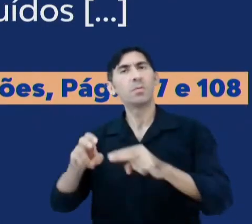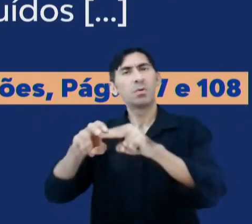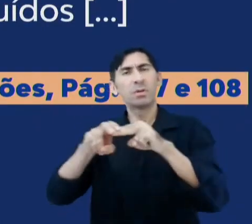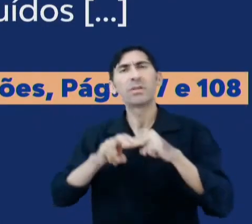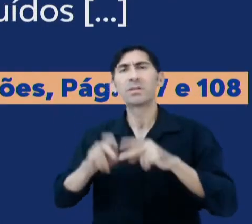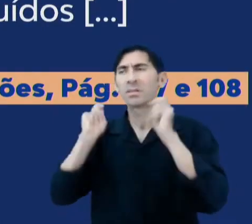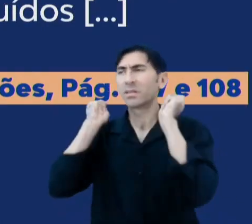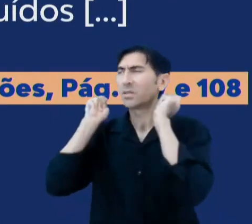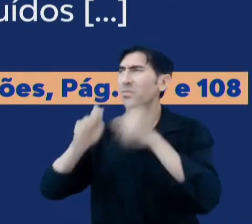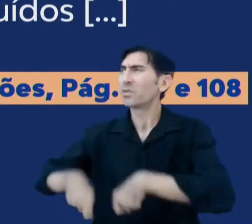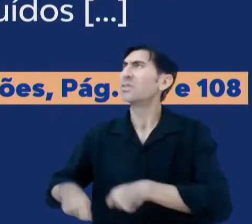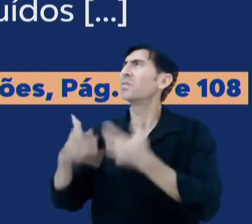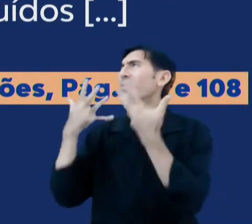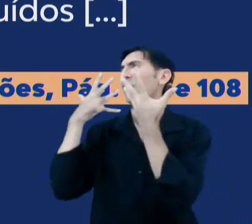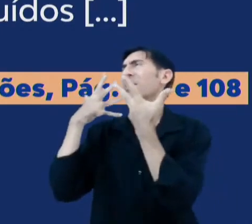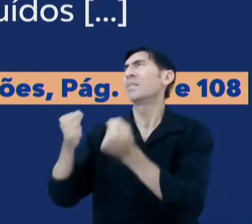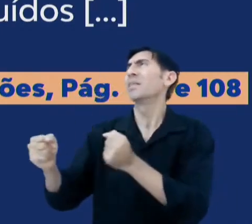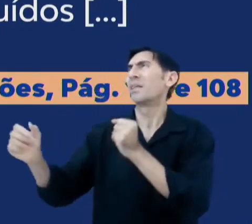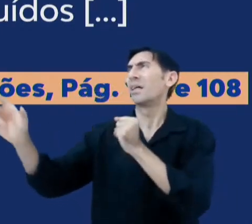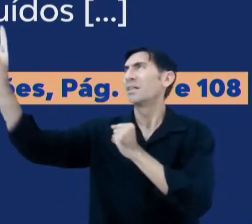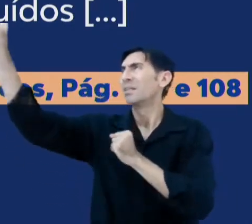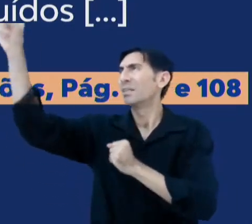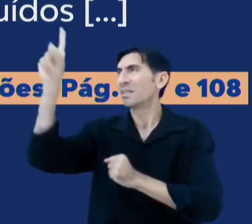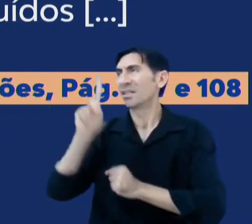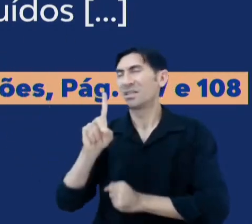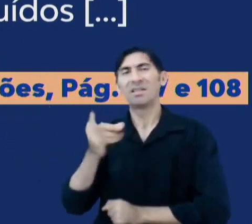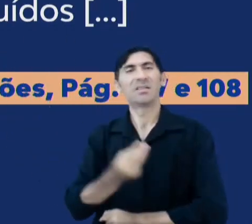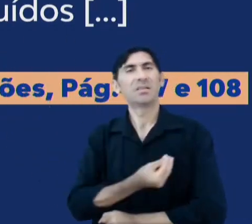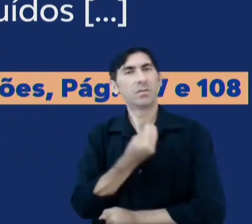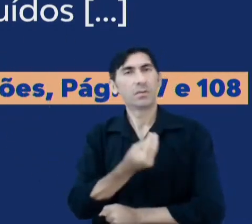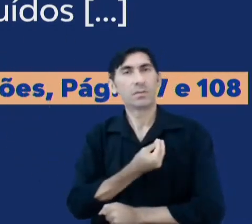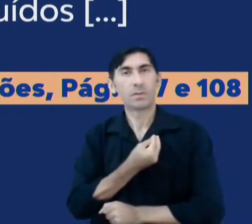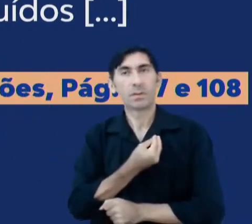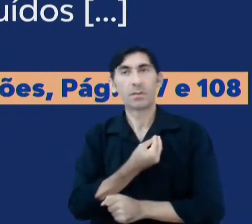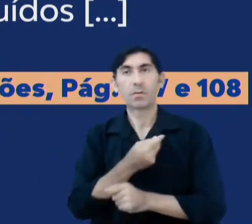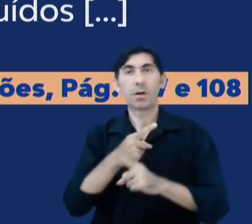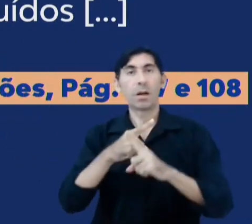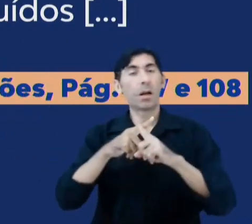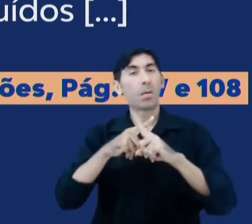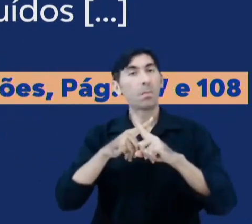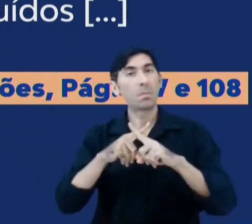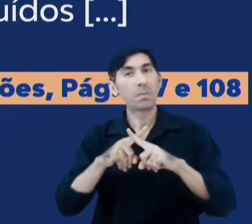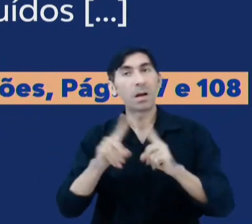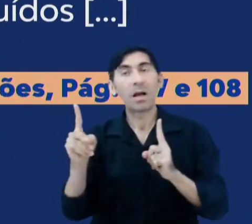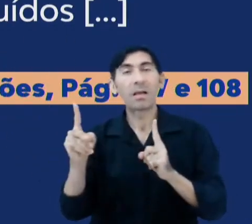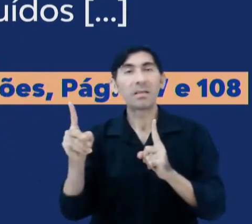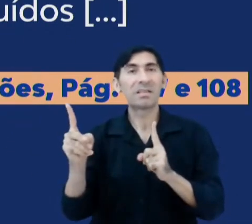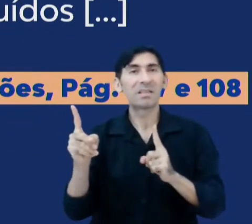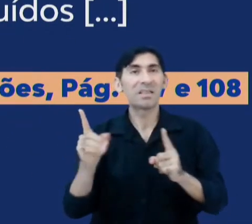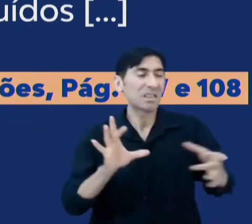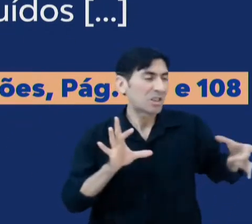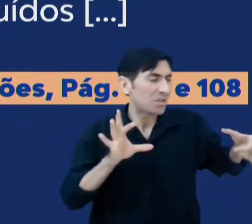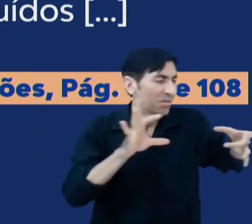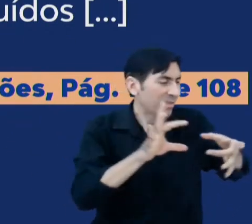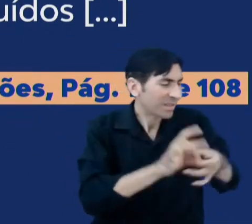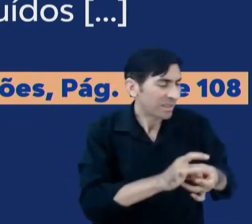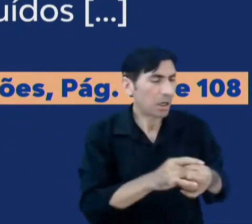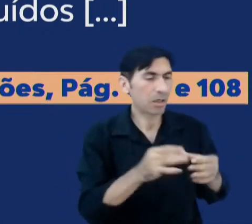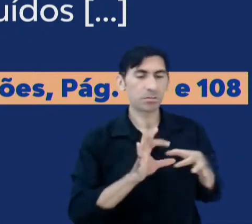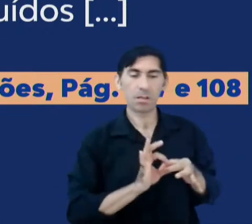a revelação da presença de Deus. Mas sempre que os homens chegaram à presença dele enquanto